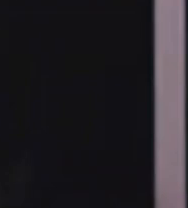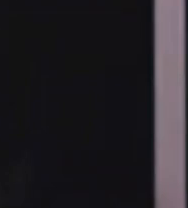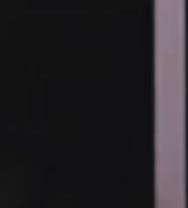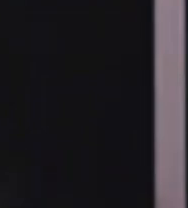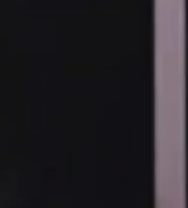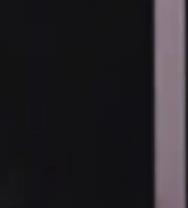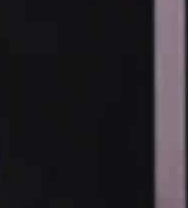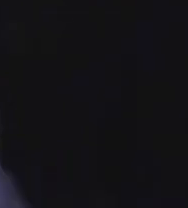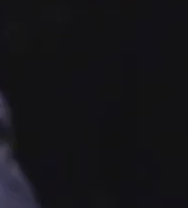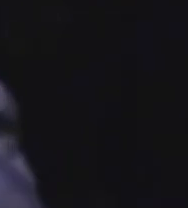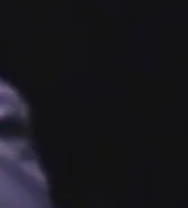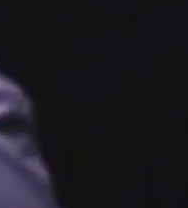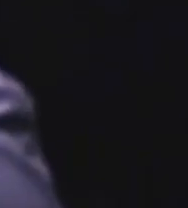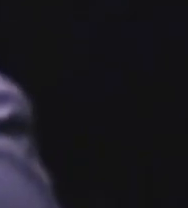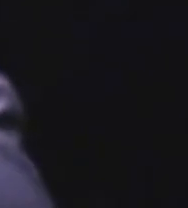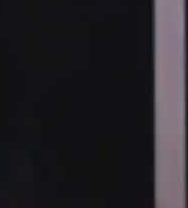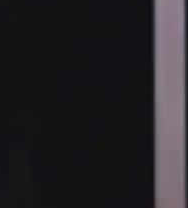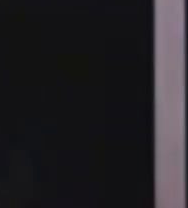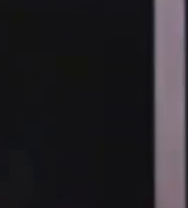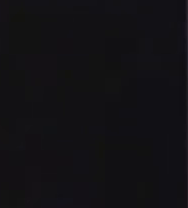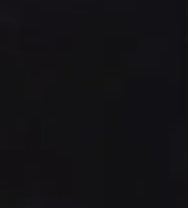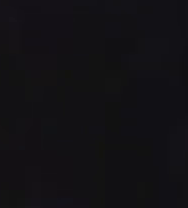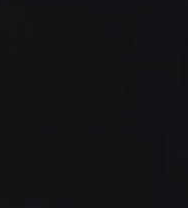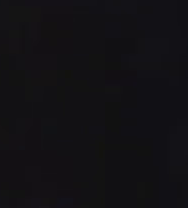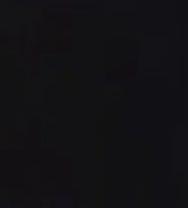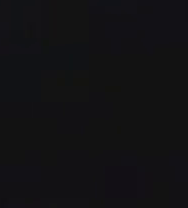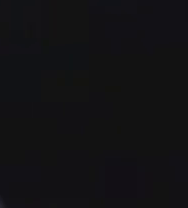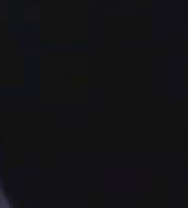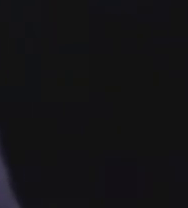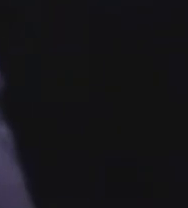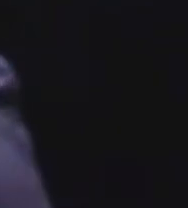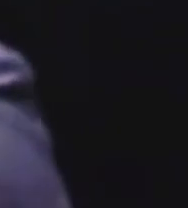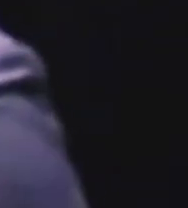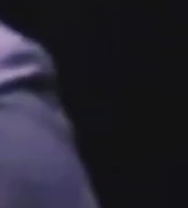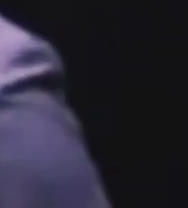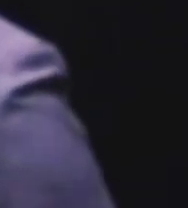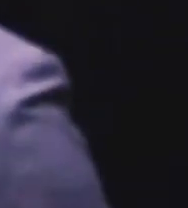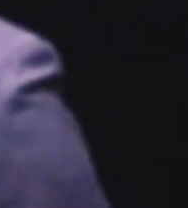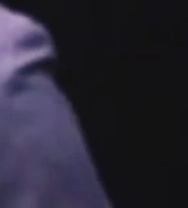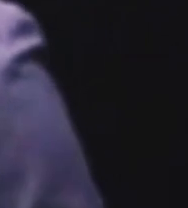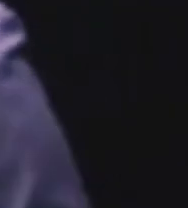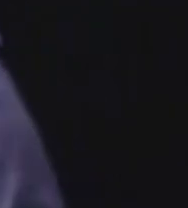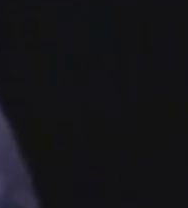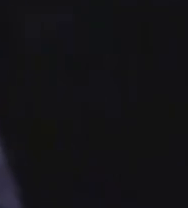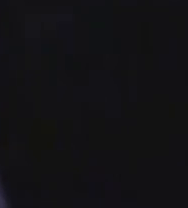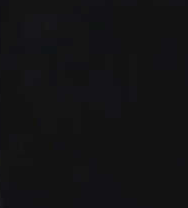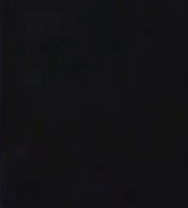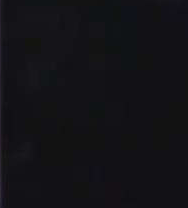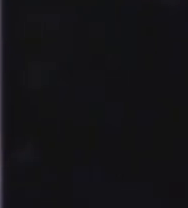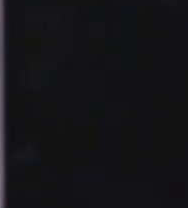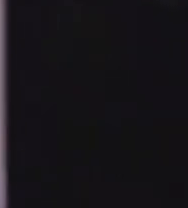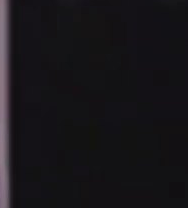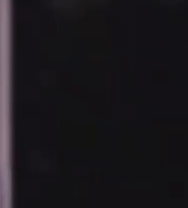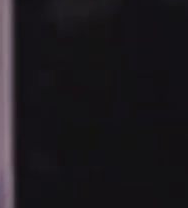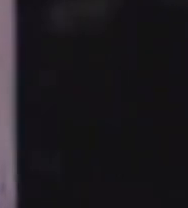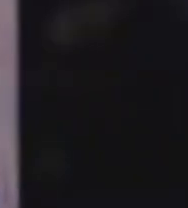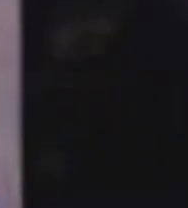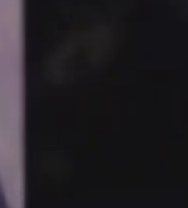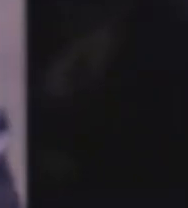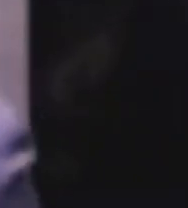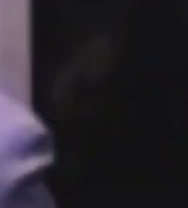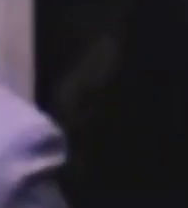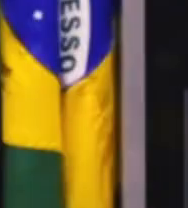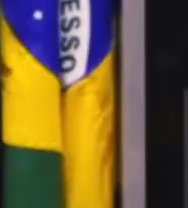estaria indo longe demais? Sim, está. Aliás, é para supostamente defender o que o ministro Alexandre de Moraes e outros acham